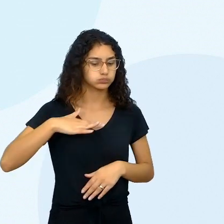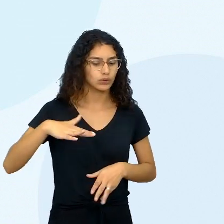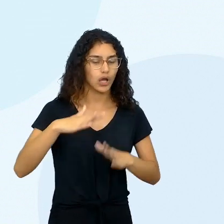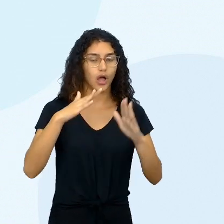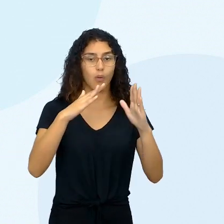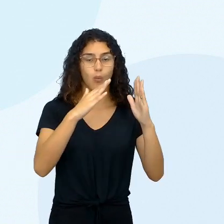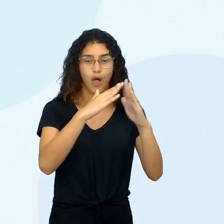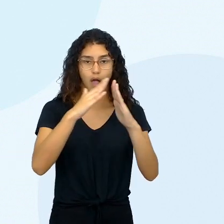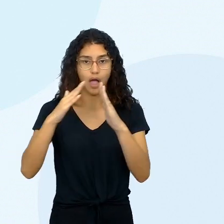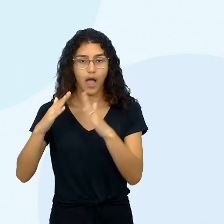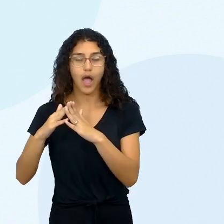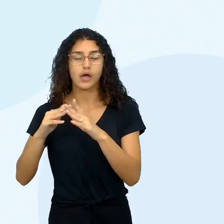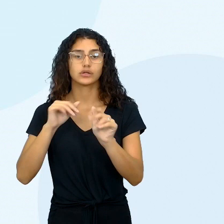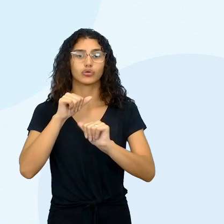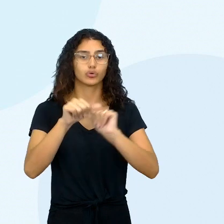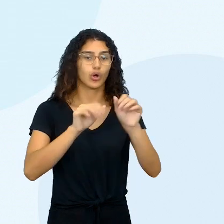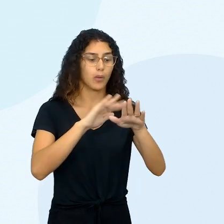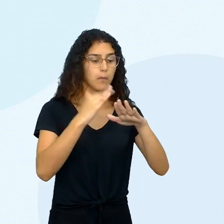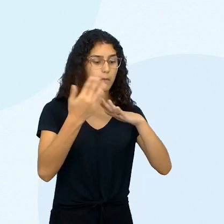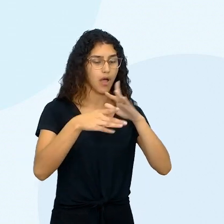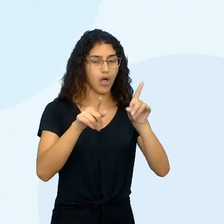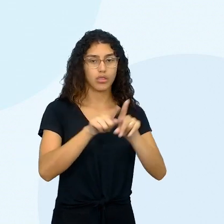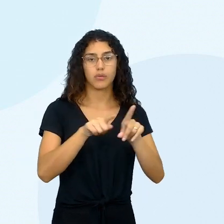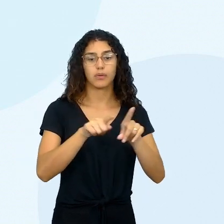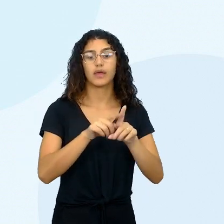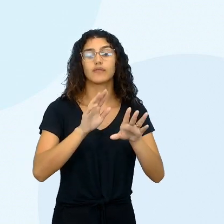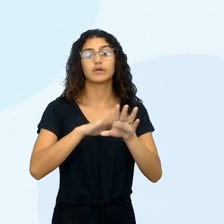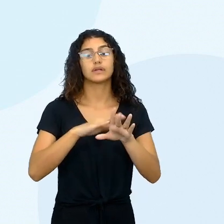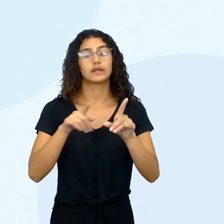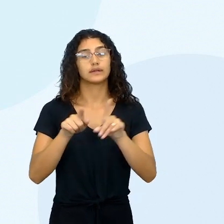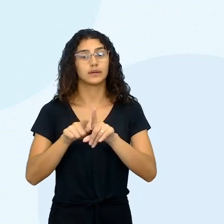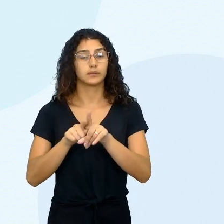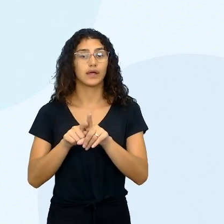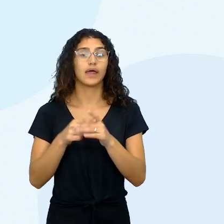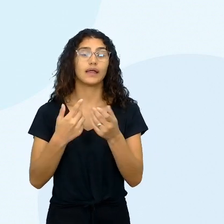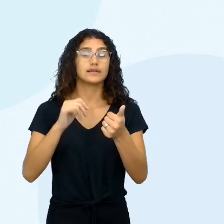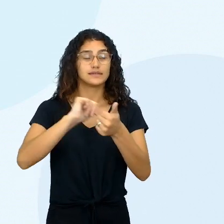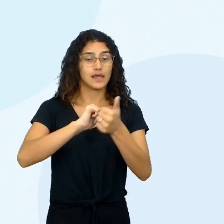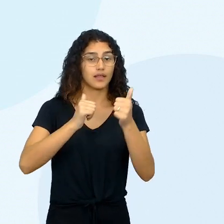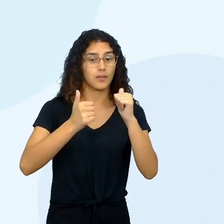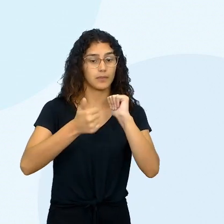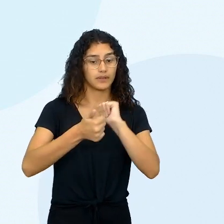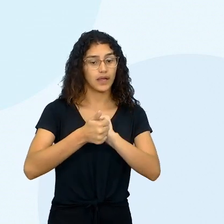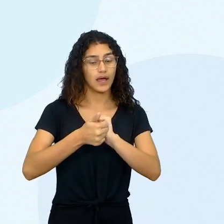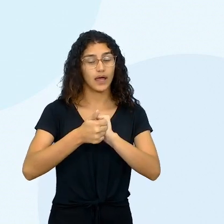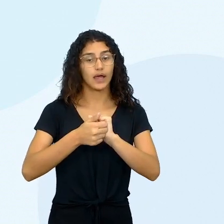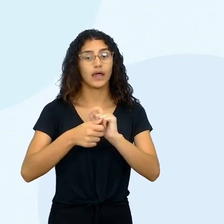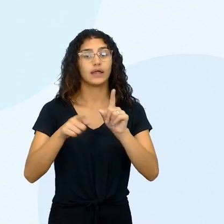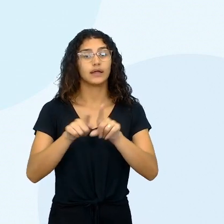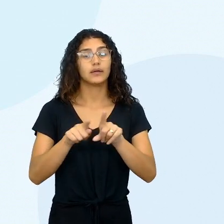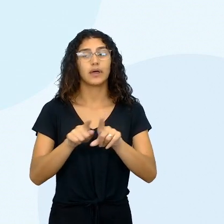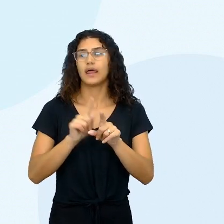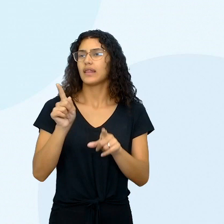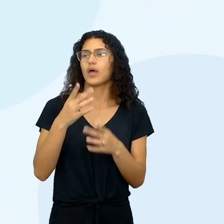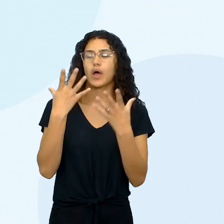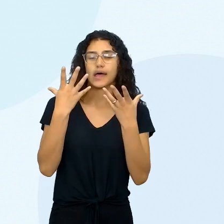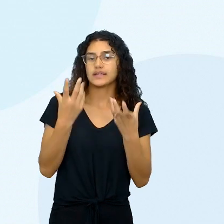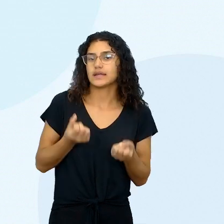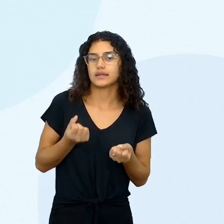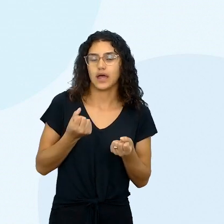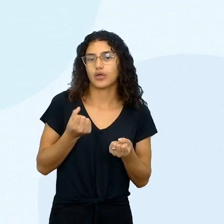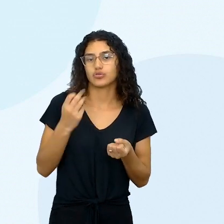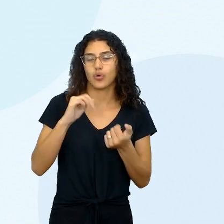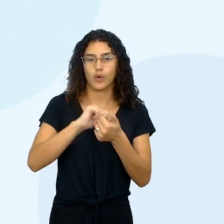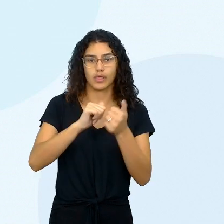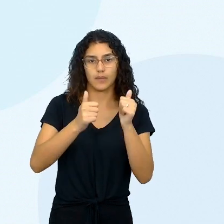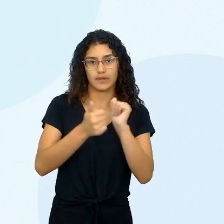casa aos efeitos das mudanças climáticas, e você também, além de se adaptar, é não se conformar simplesmente com a